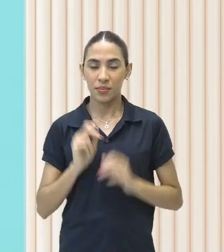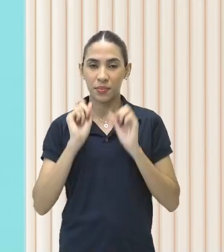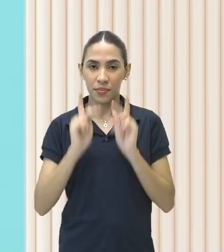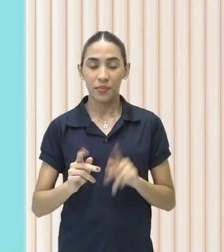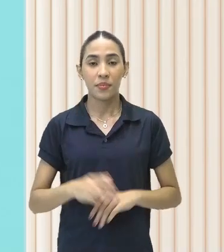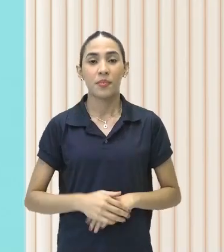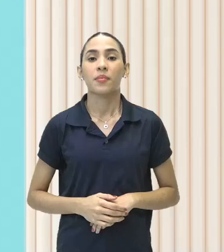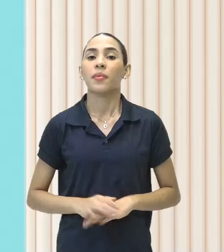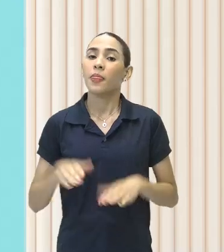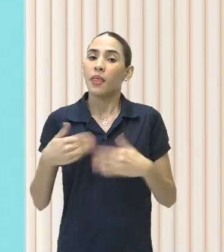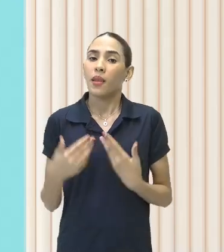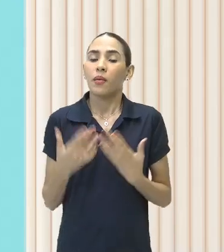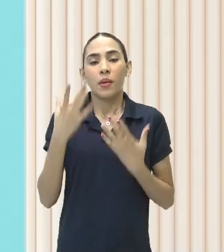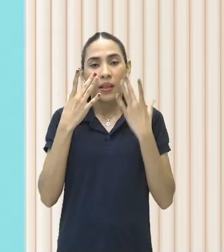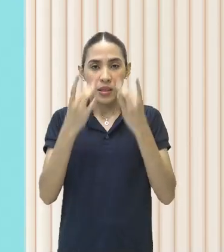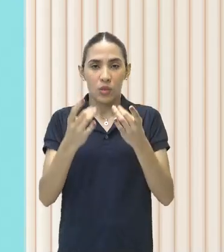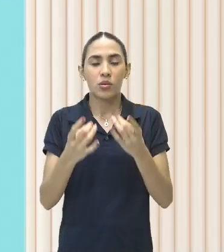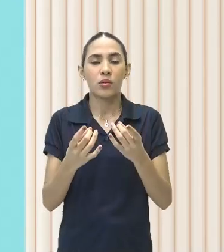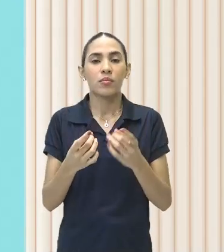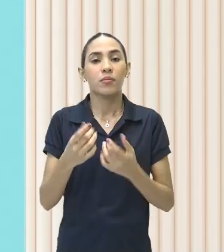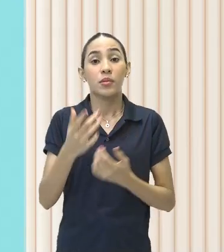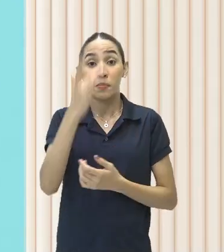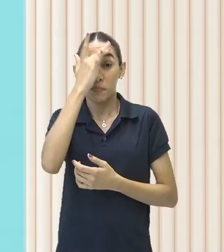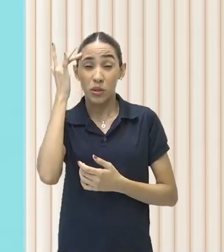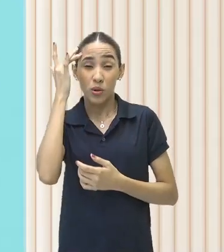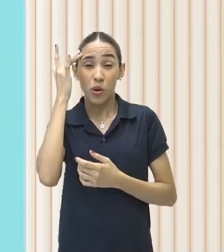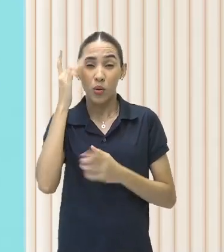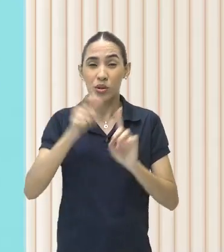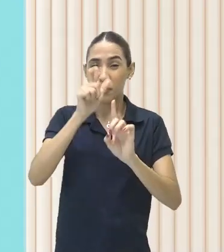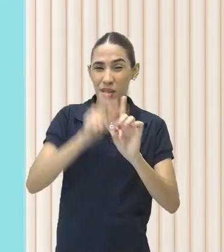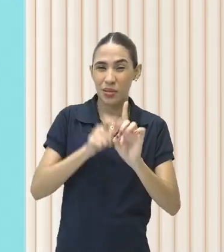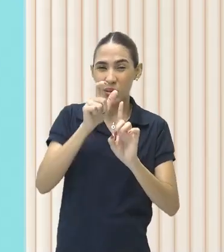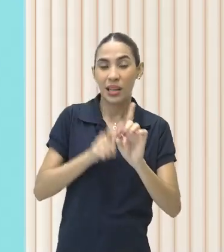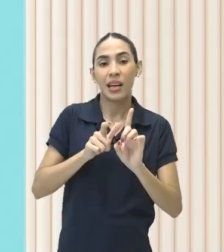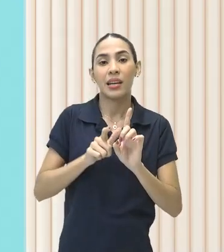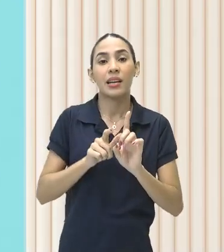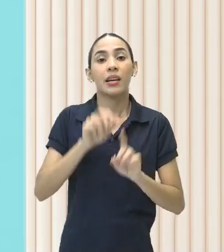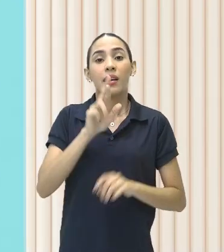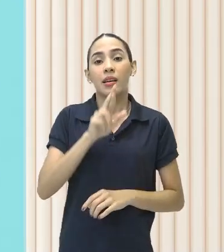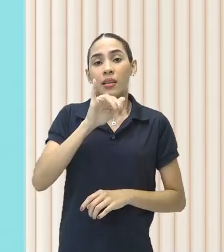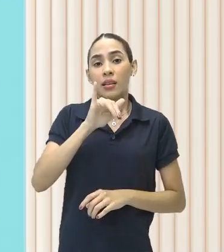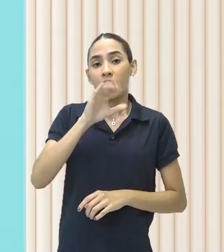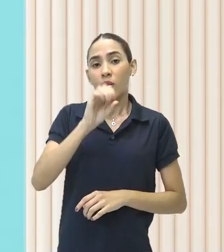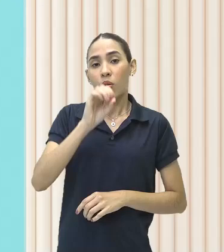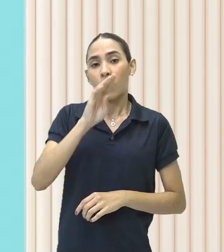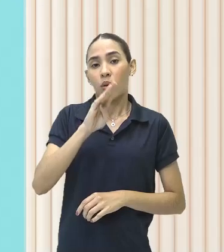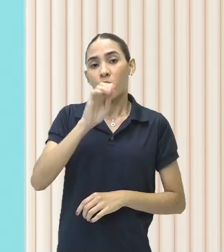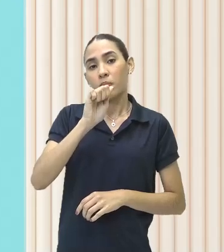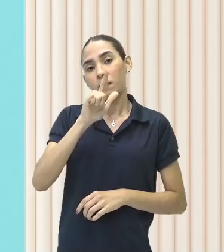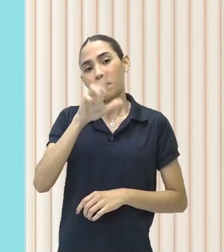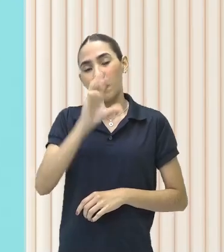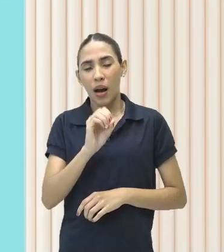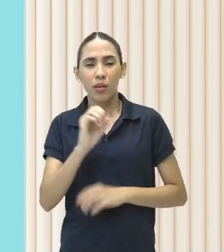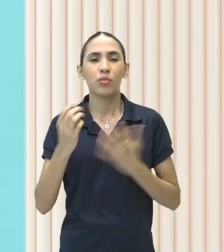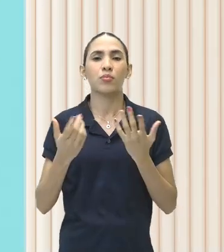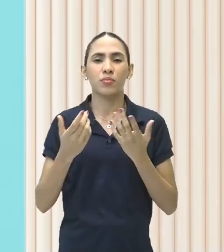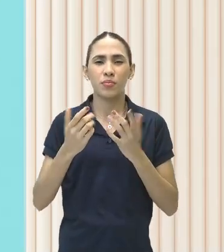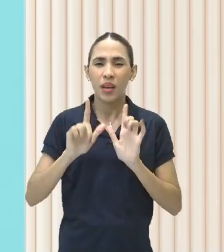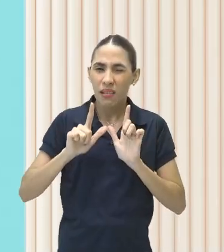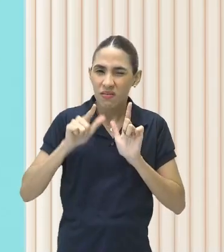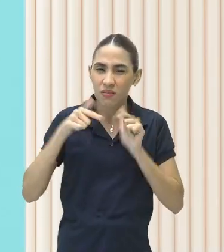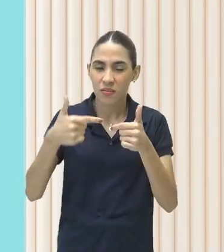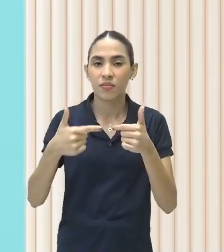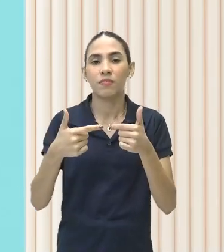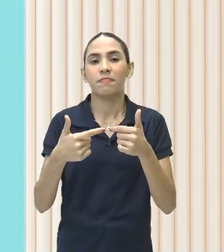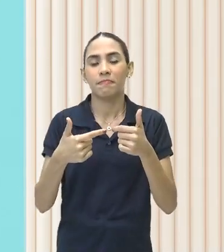gente? Então, é só para a gente ter noção de quem são os personagens. Então, vejo que Riobaldo luta ali para